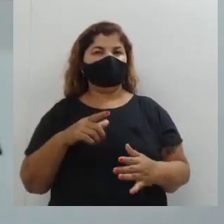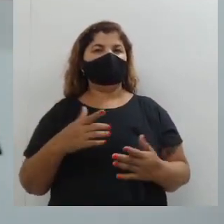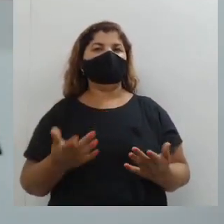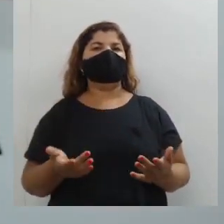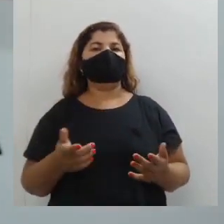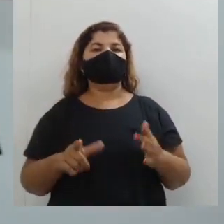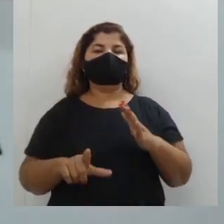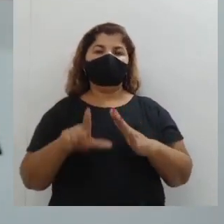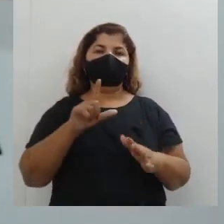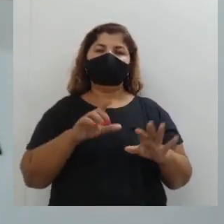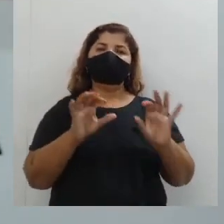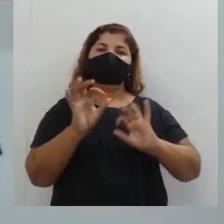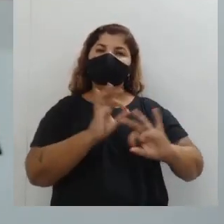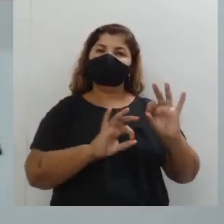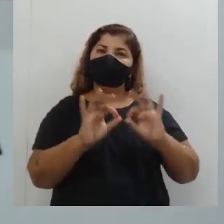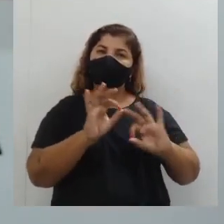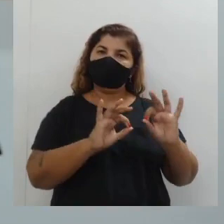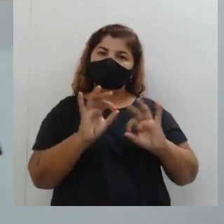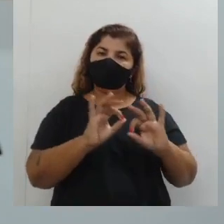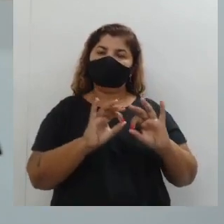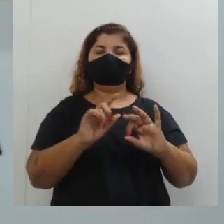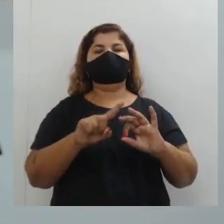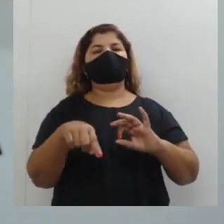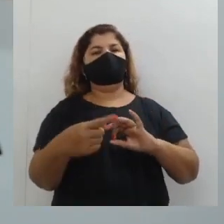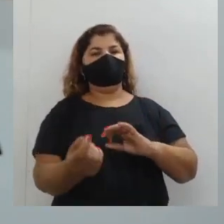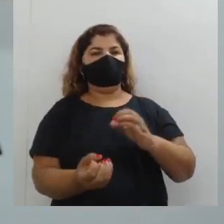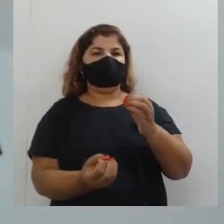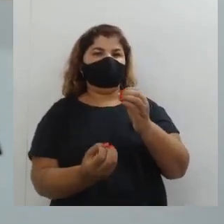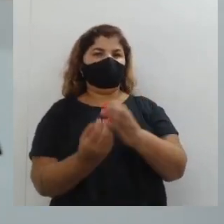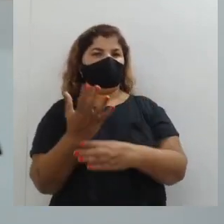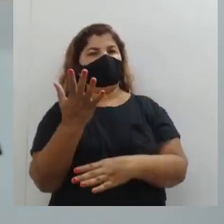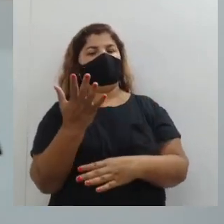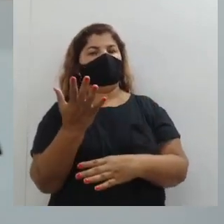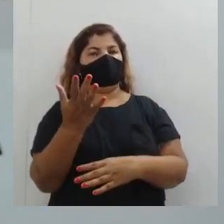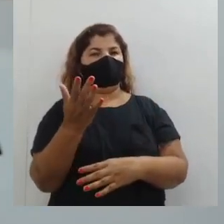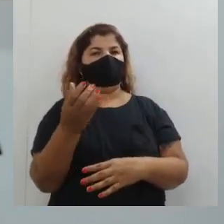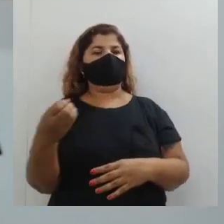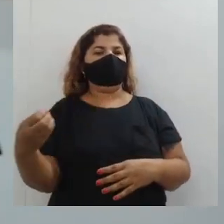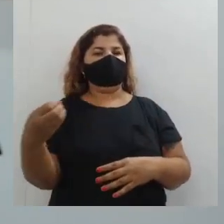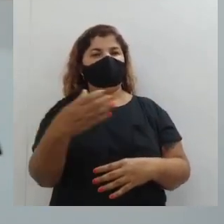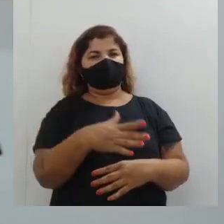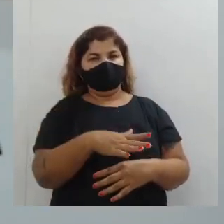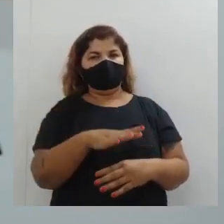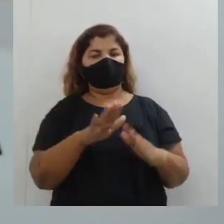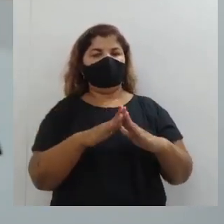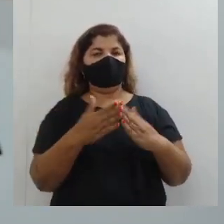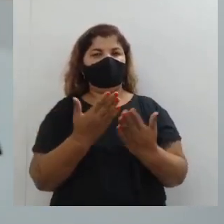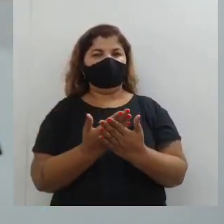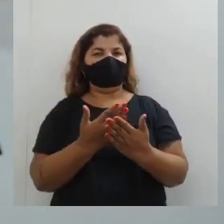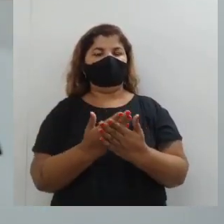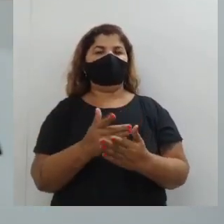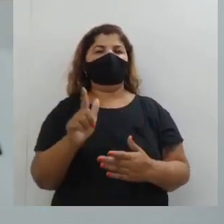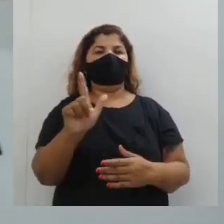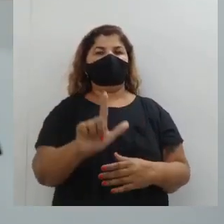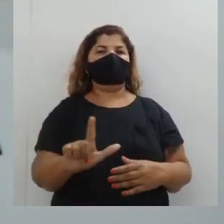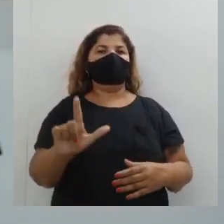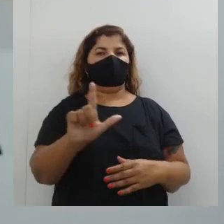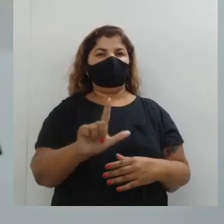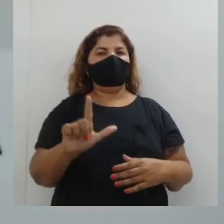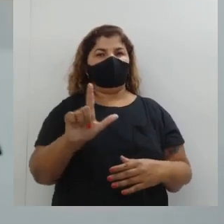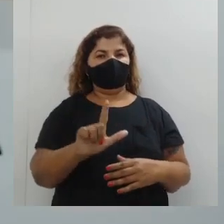um momento que antecedeu, que é justamente um momento de transição, um momento em que